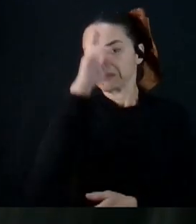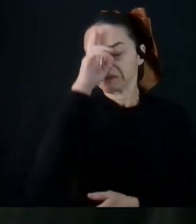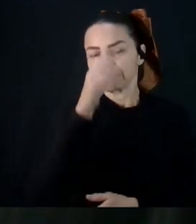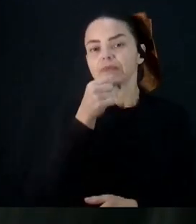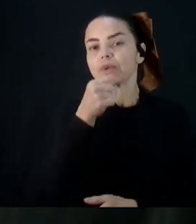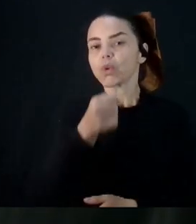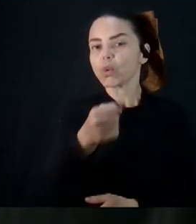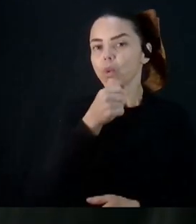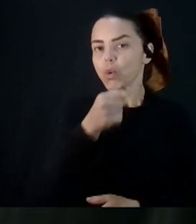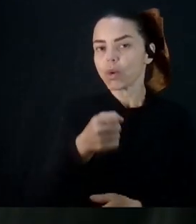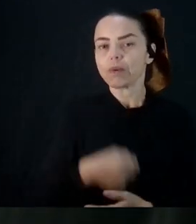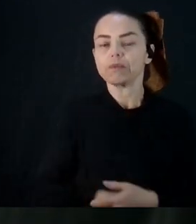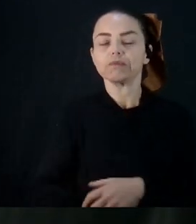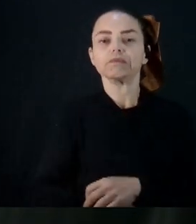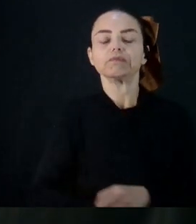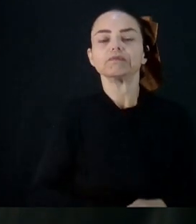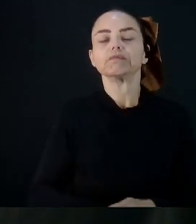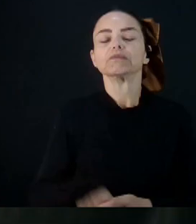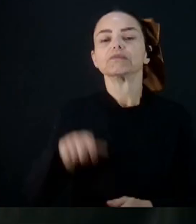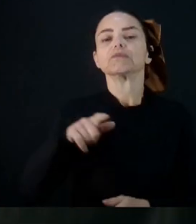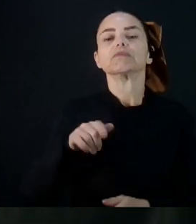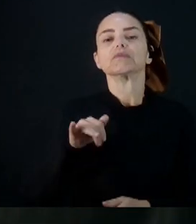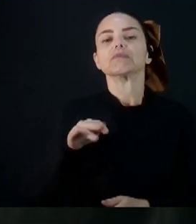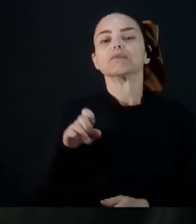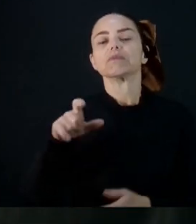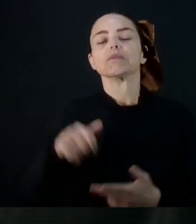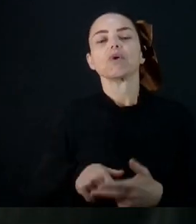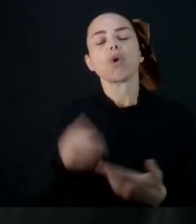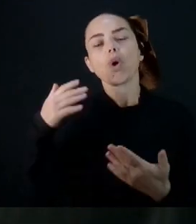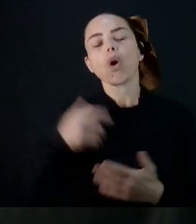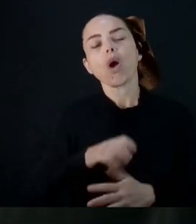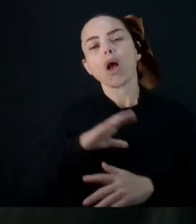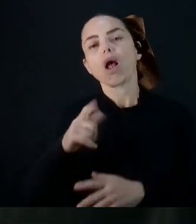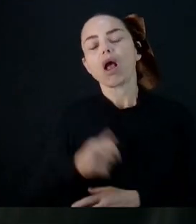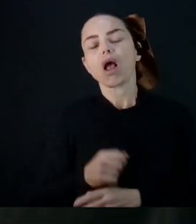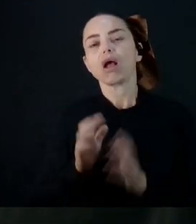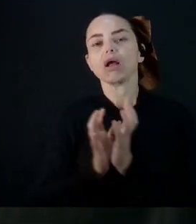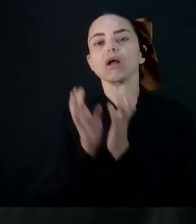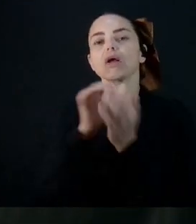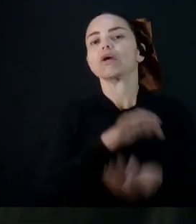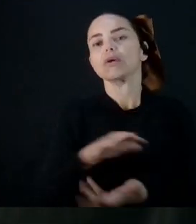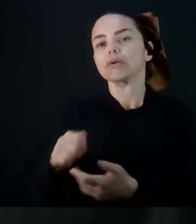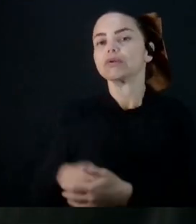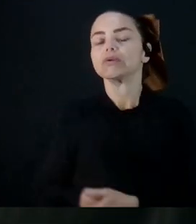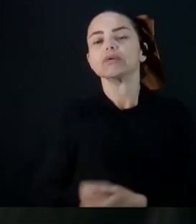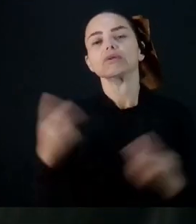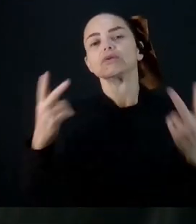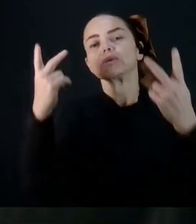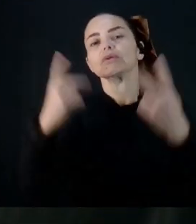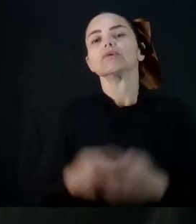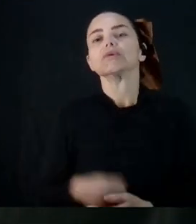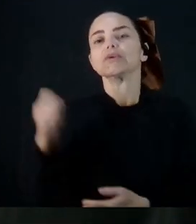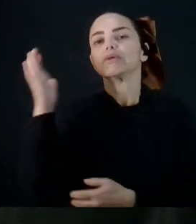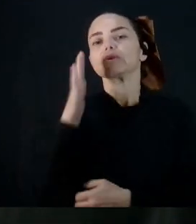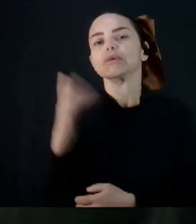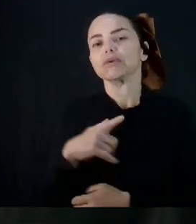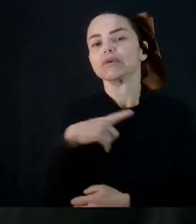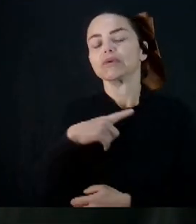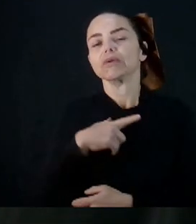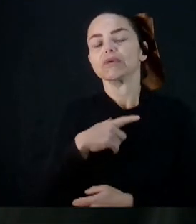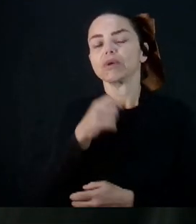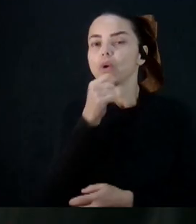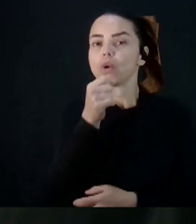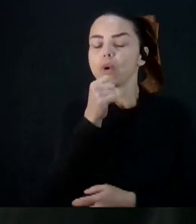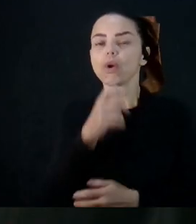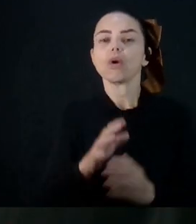Notícia, com Gabriel Castro, claro que vai falar da Copa, claro que vai falar da vitória do Brasil. Nós temos o Câmara na Copa, que é